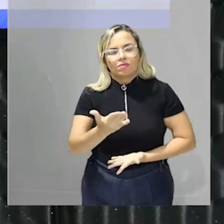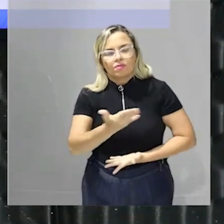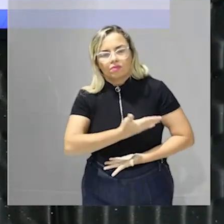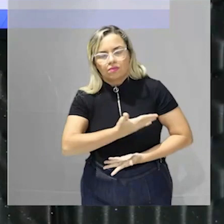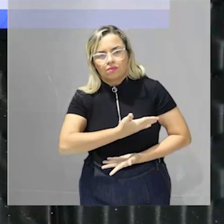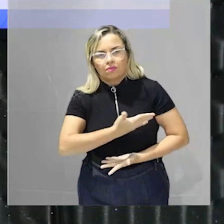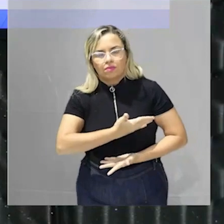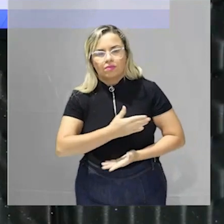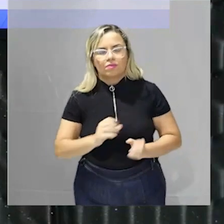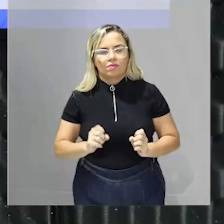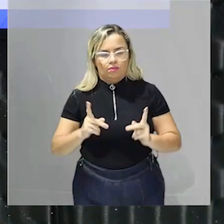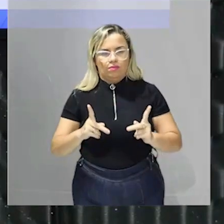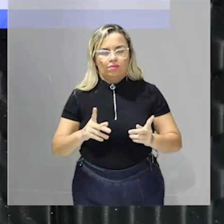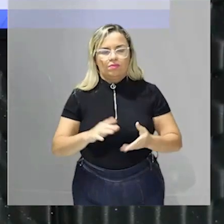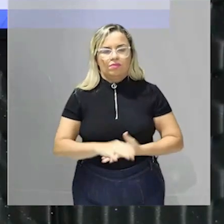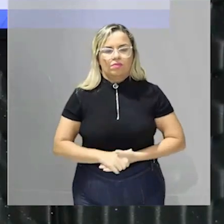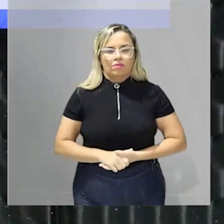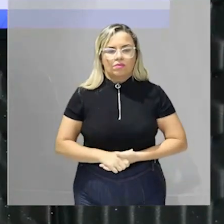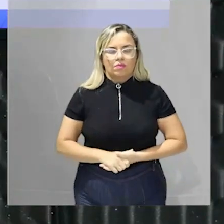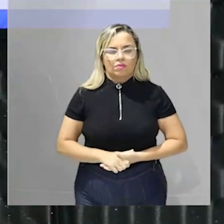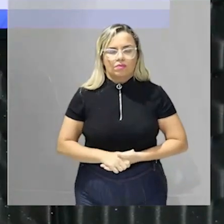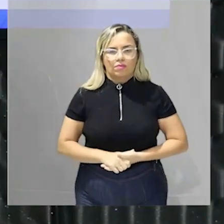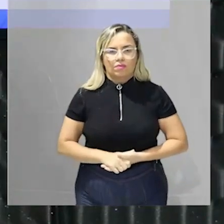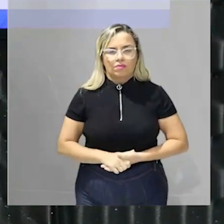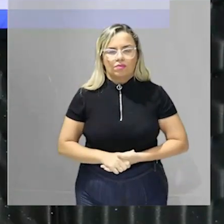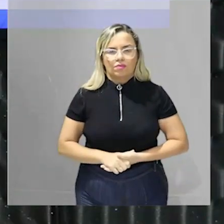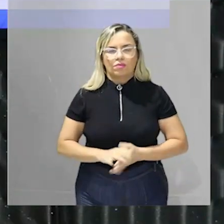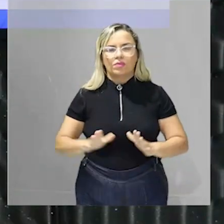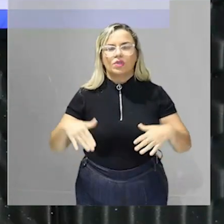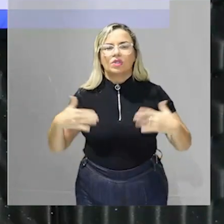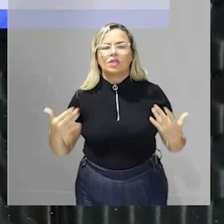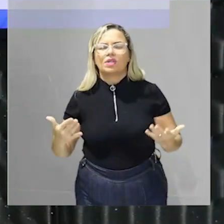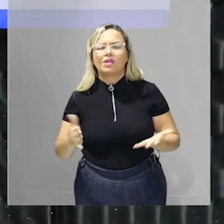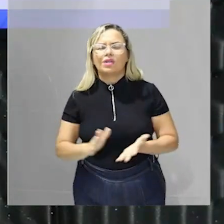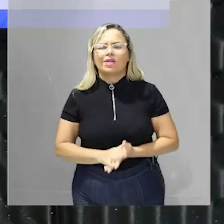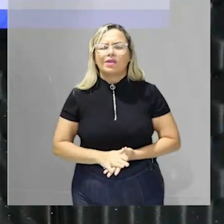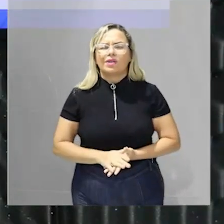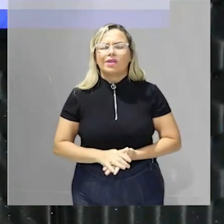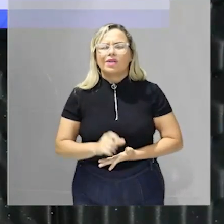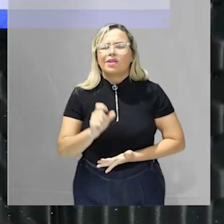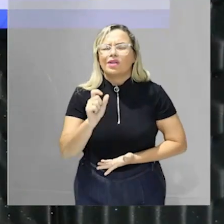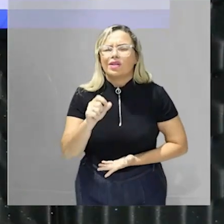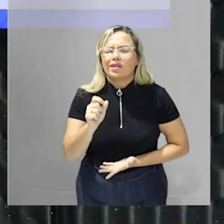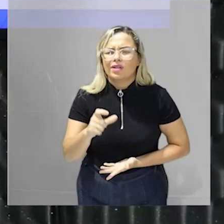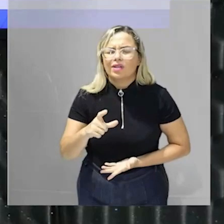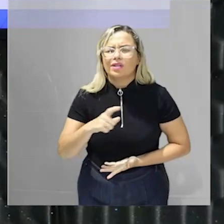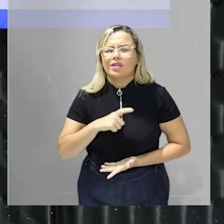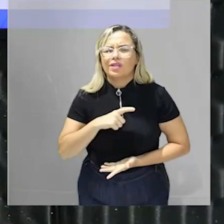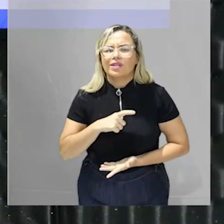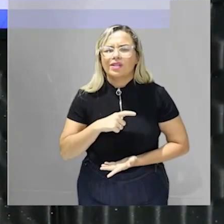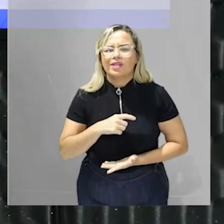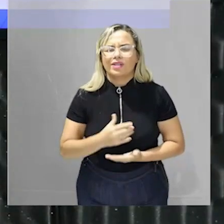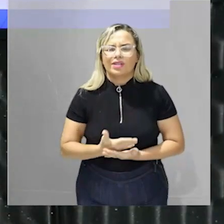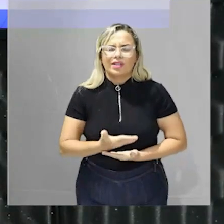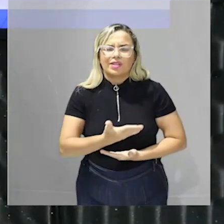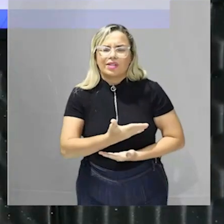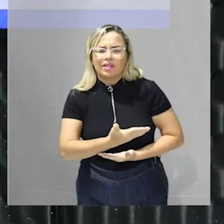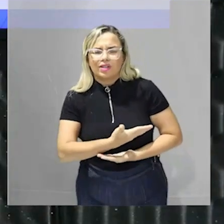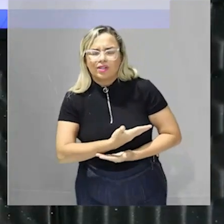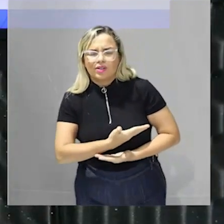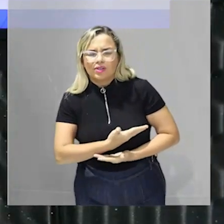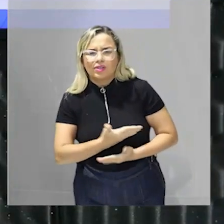amizade, tá? Então, além de eu ter, quem que tem a mão quente sempre pra gente, né? São